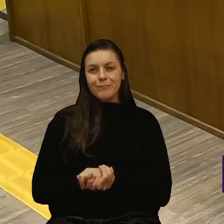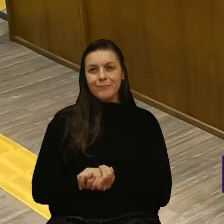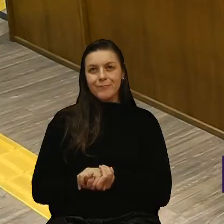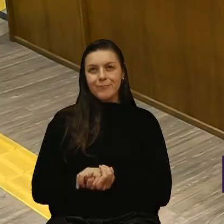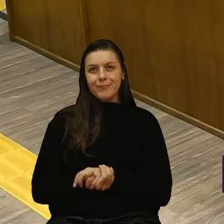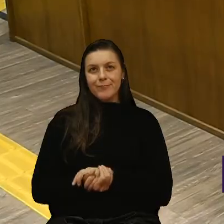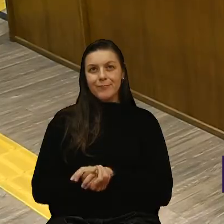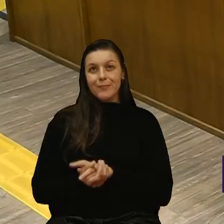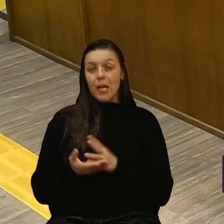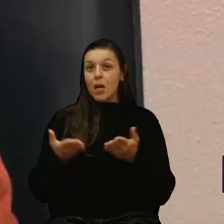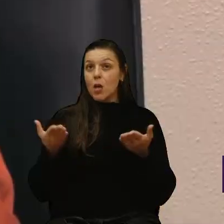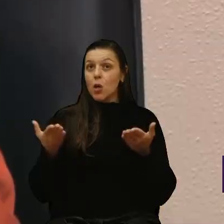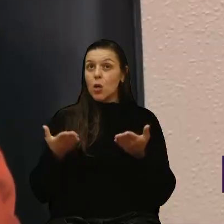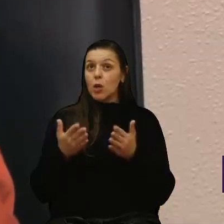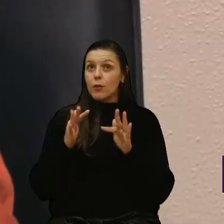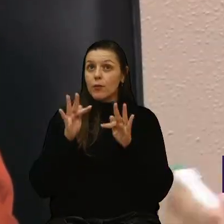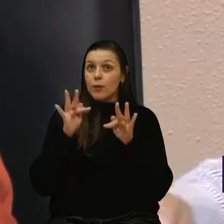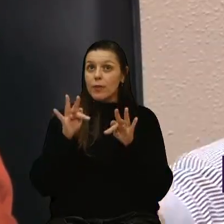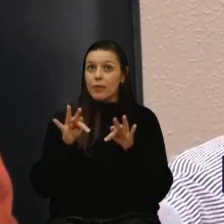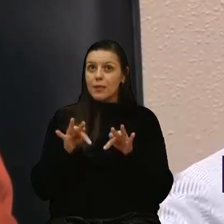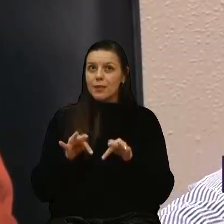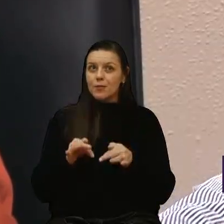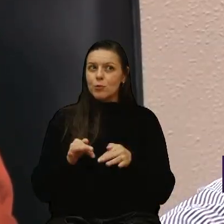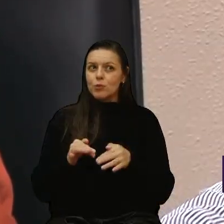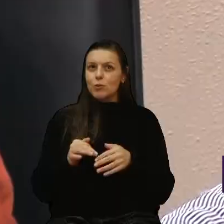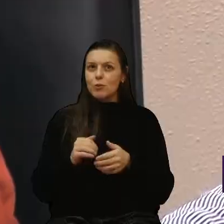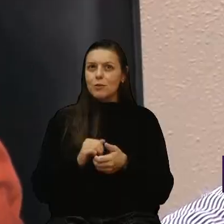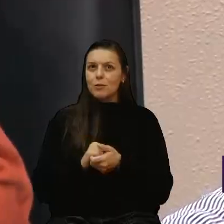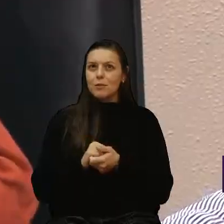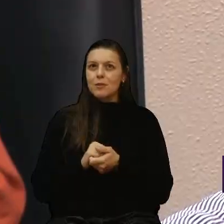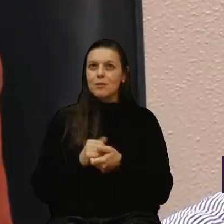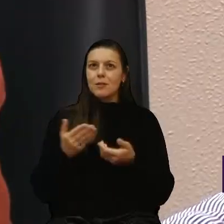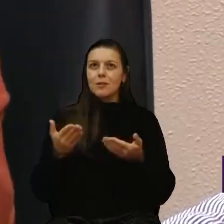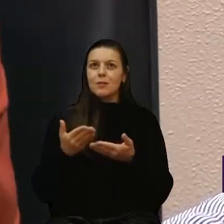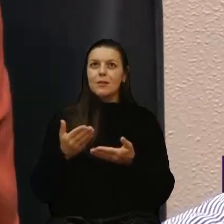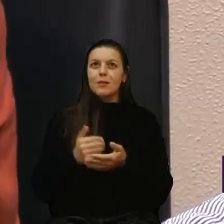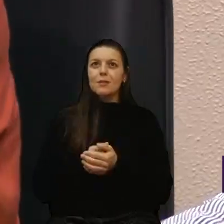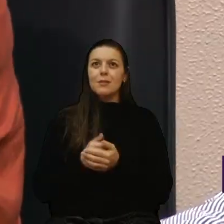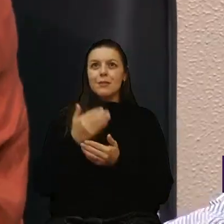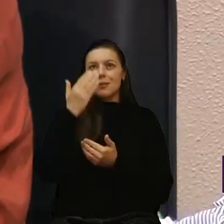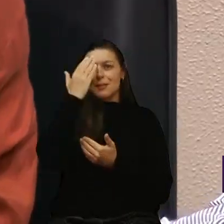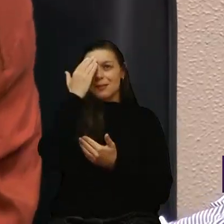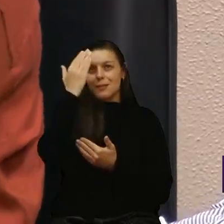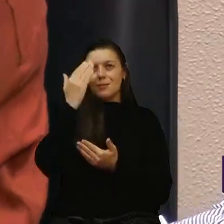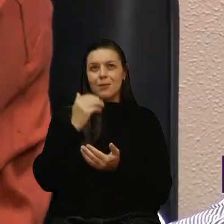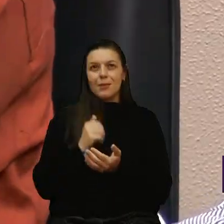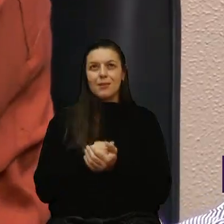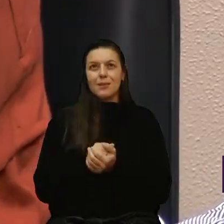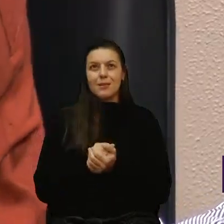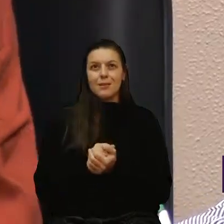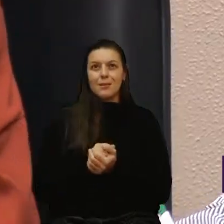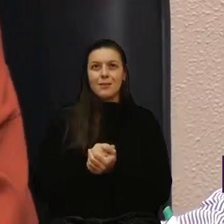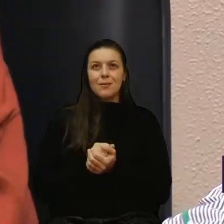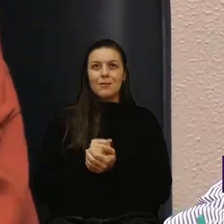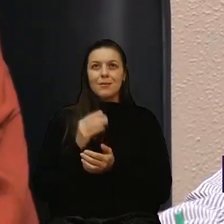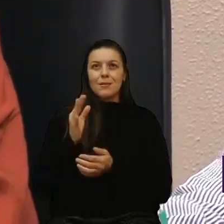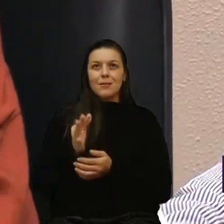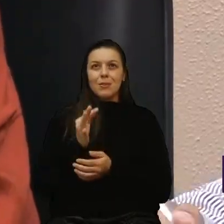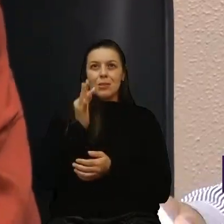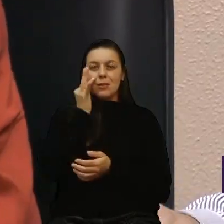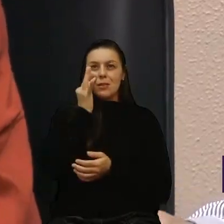Ao encerrar esta solenidade, estendemos os nossos agradecimentos pela presença